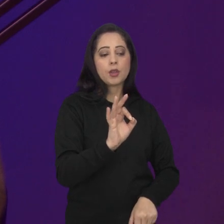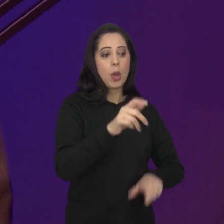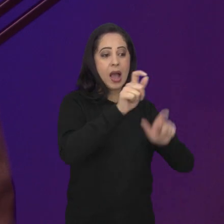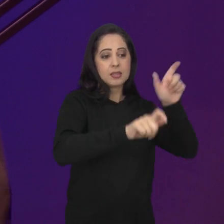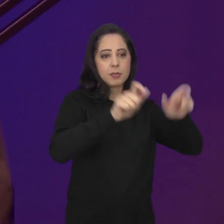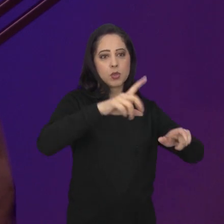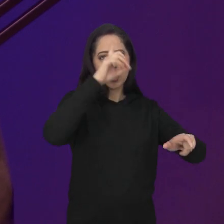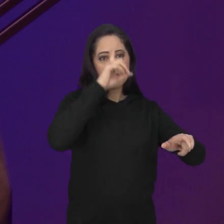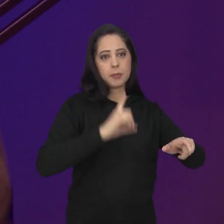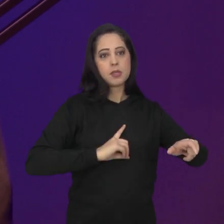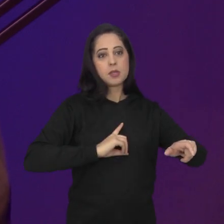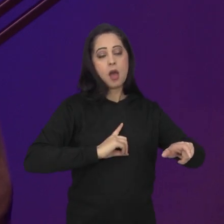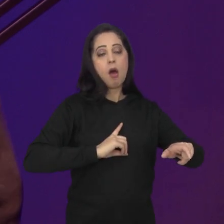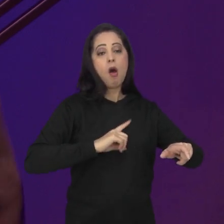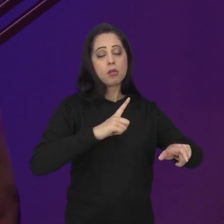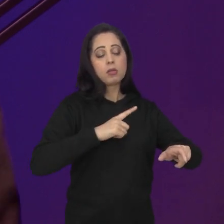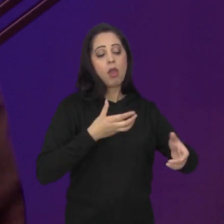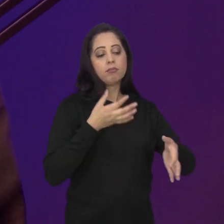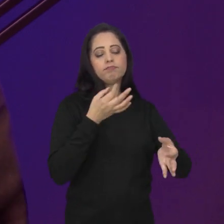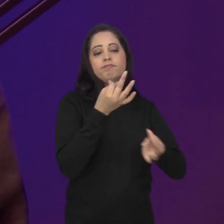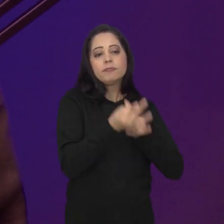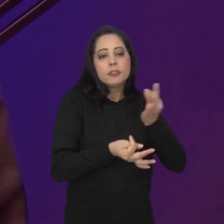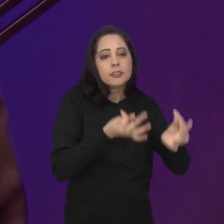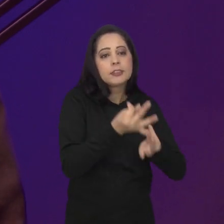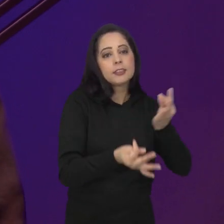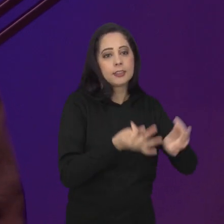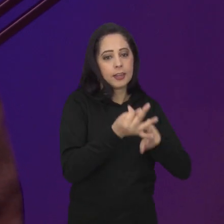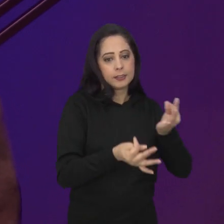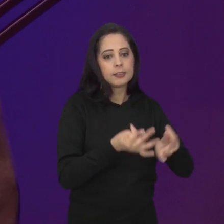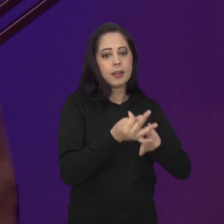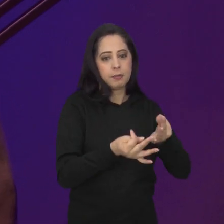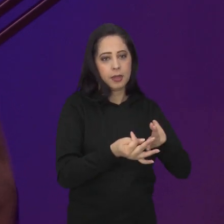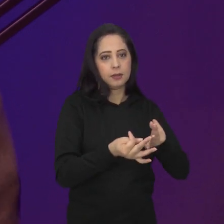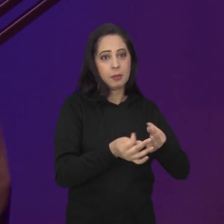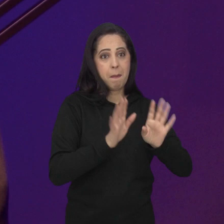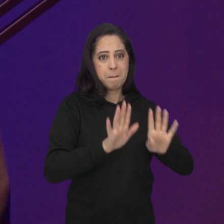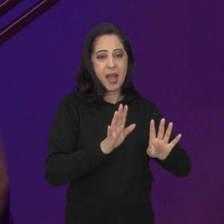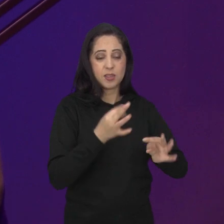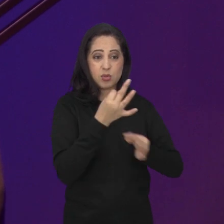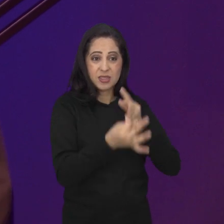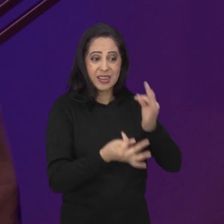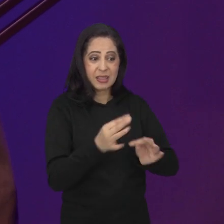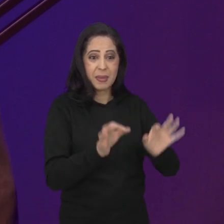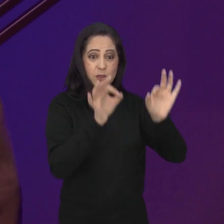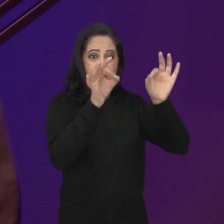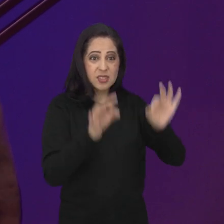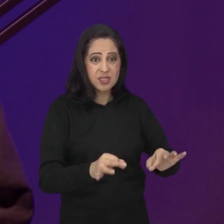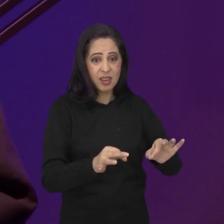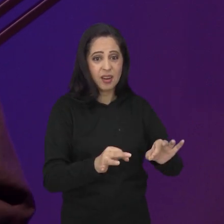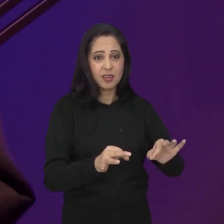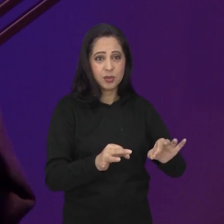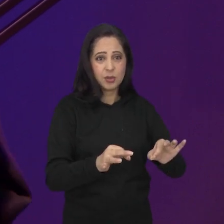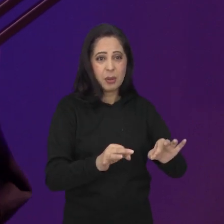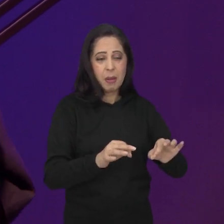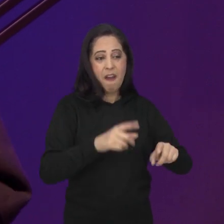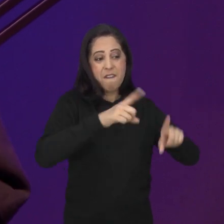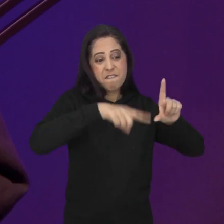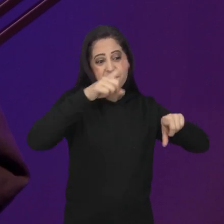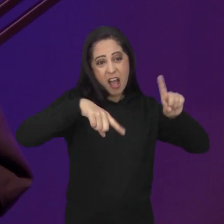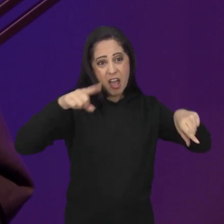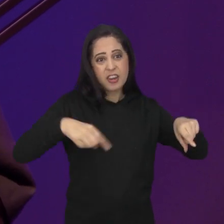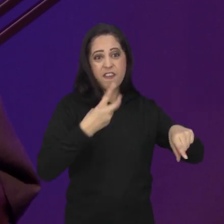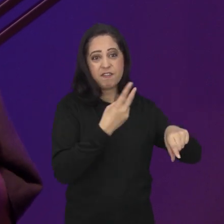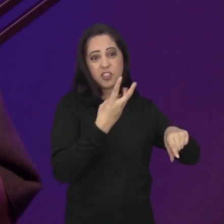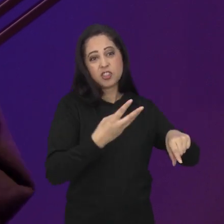pessoas com depressão recebe cuidados formais de saúde mental. E estima-se que o tratamento minimamente adequado para a